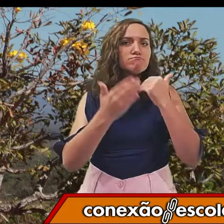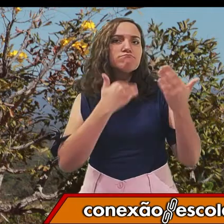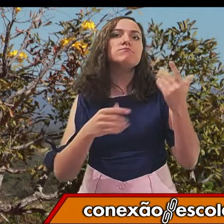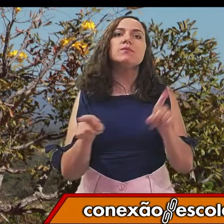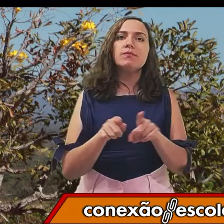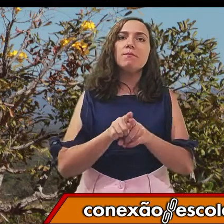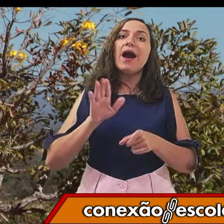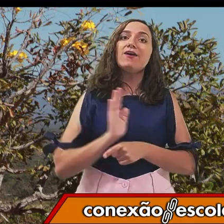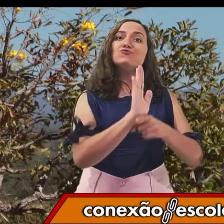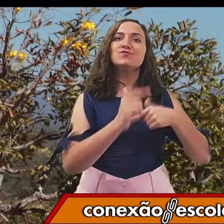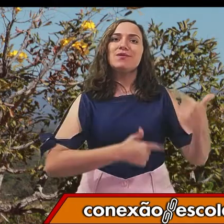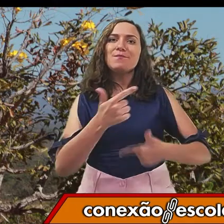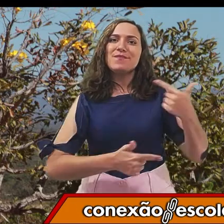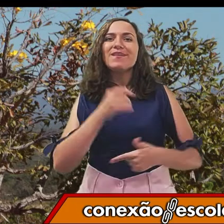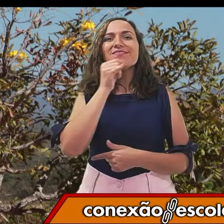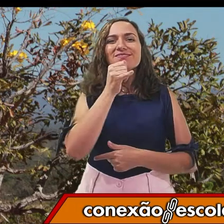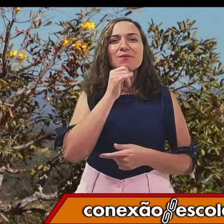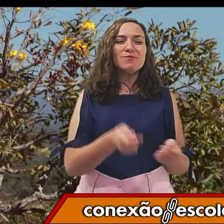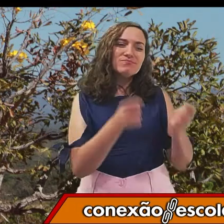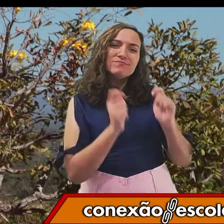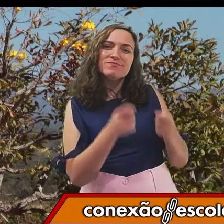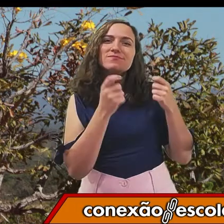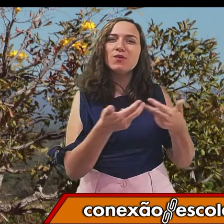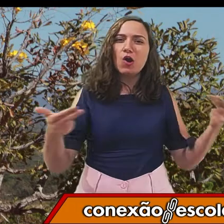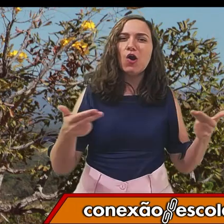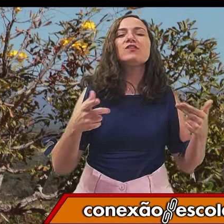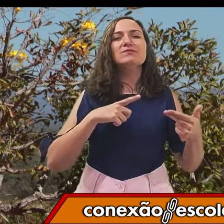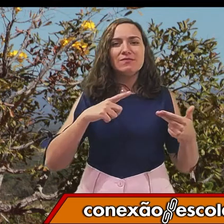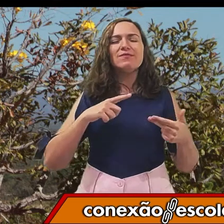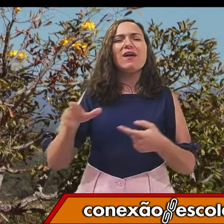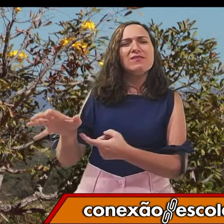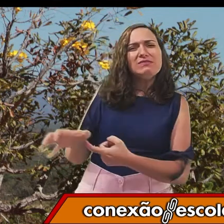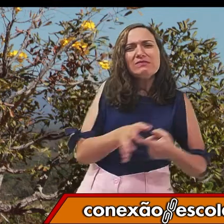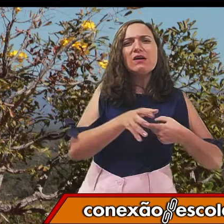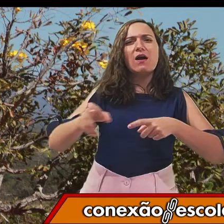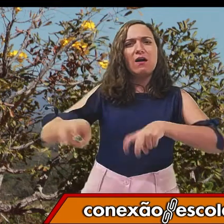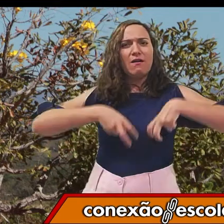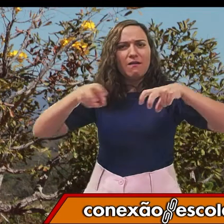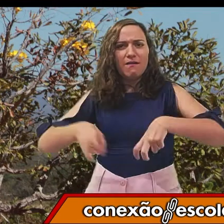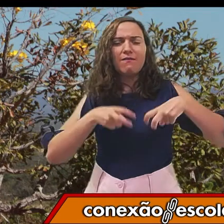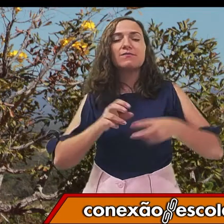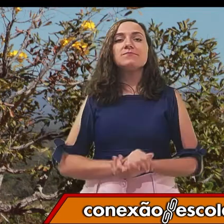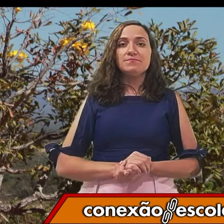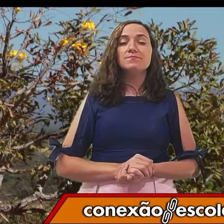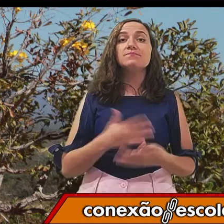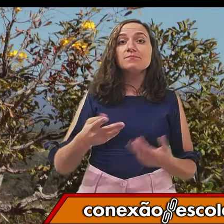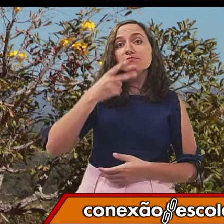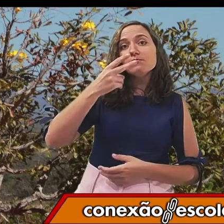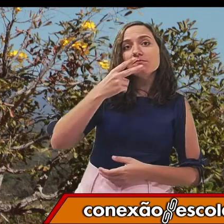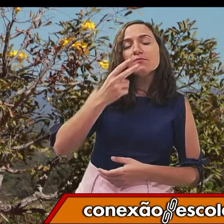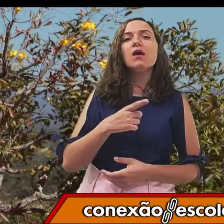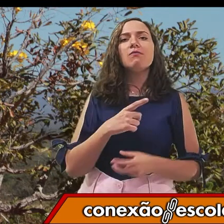motriz, ou seja, para puxar as carroças e arados. O tabaco era levado à África e tocado pelos